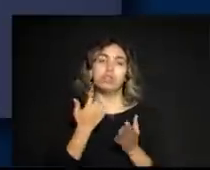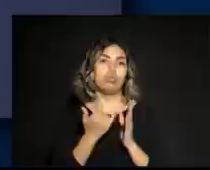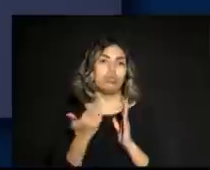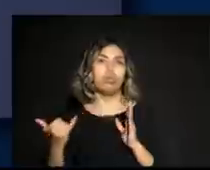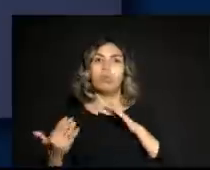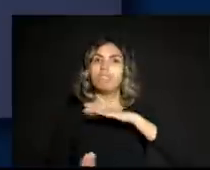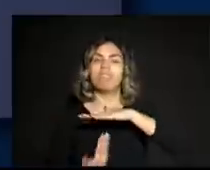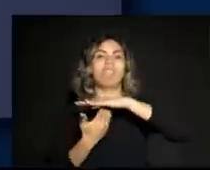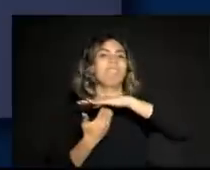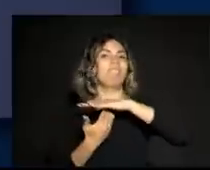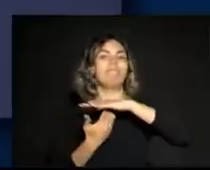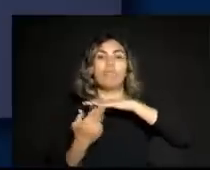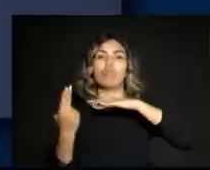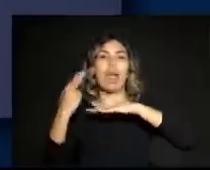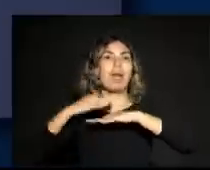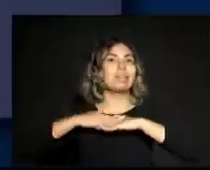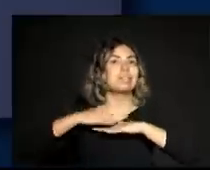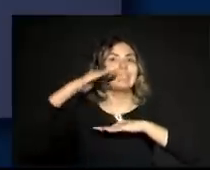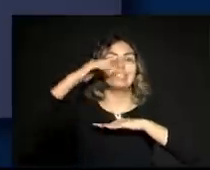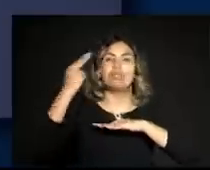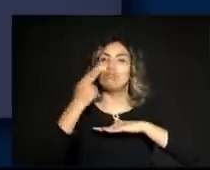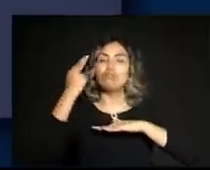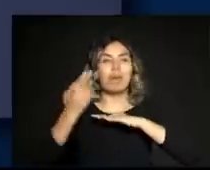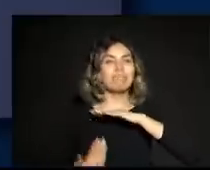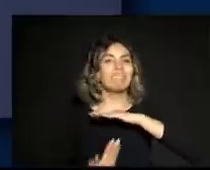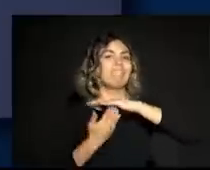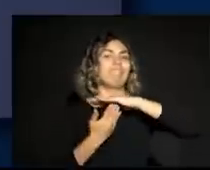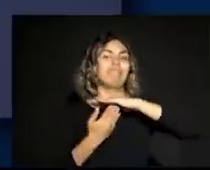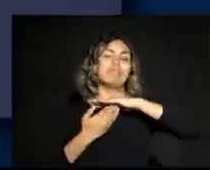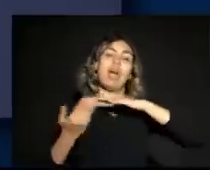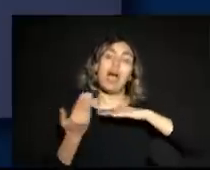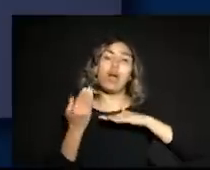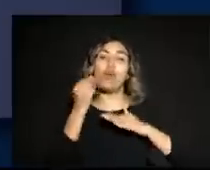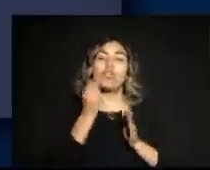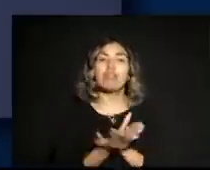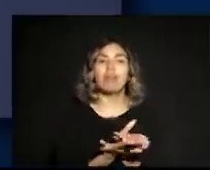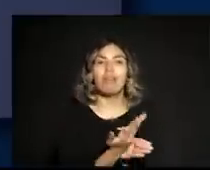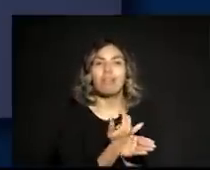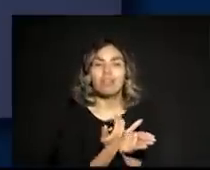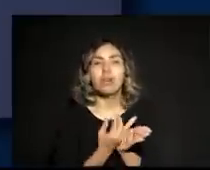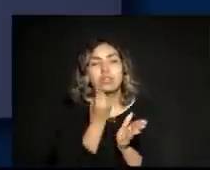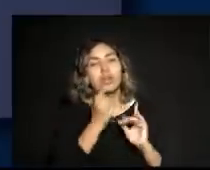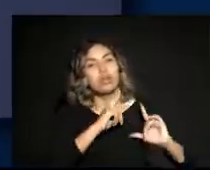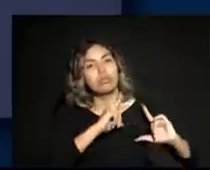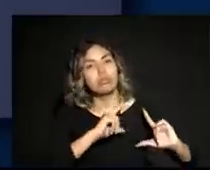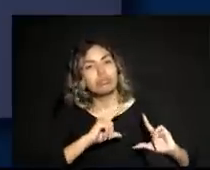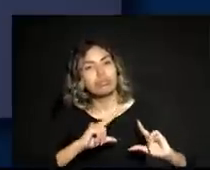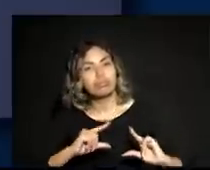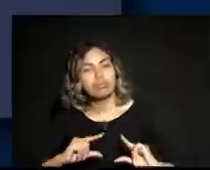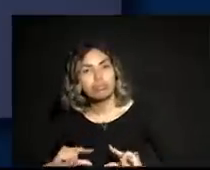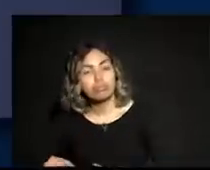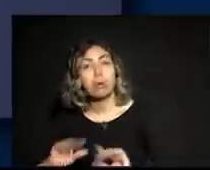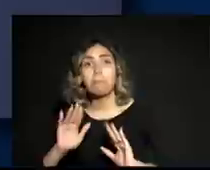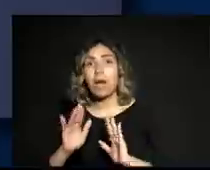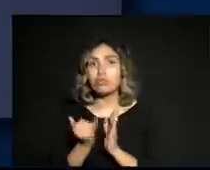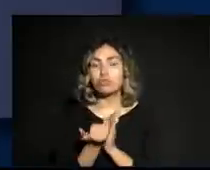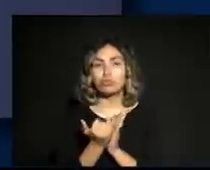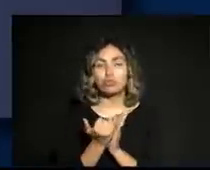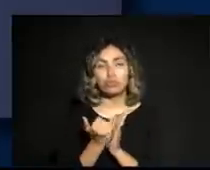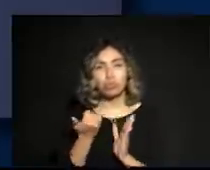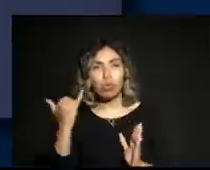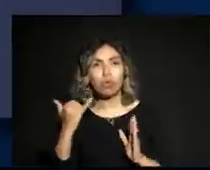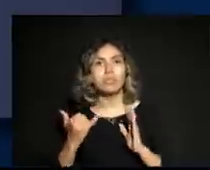já já parou não tem muito mais sentido inflação está caindo no Brasil a gente tá anterior aos cinco O que é bom que o juro